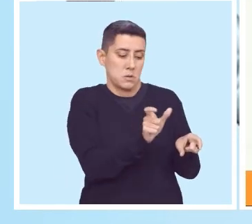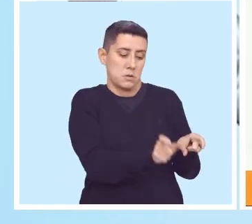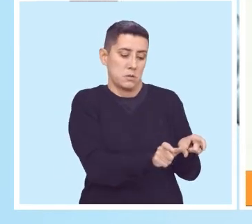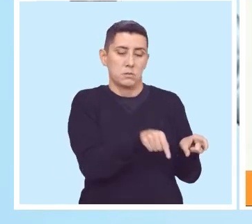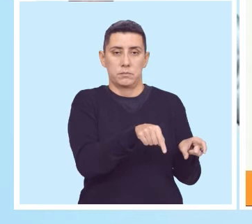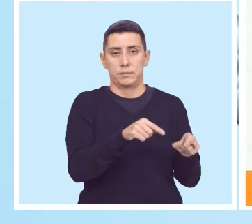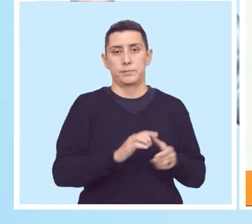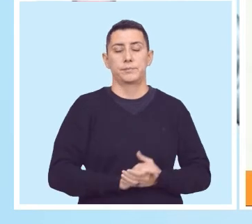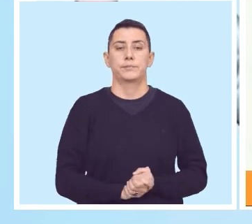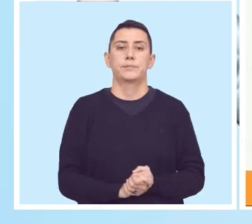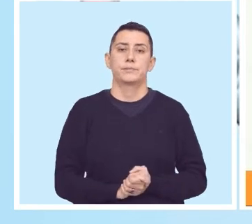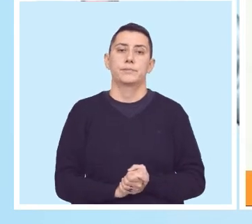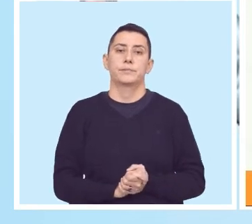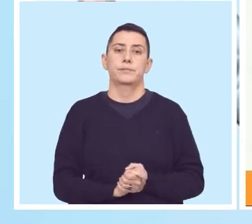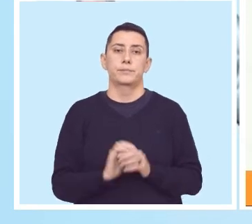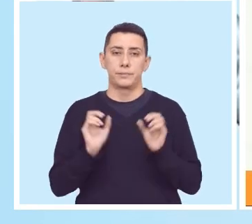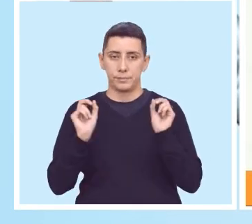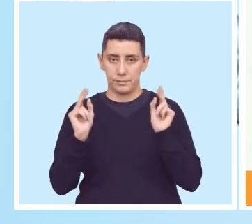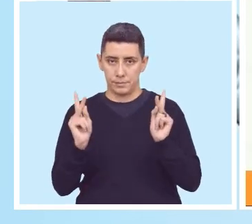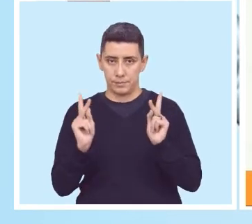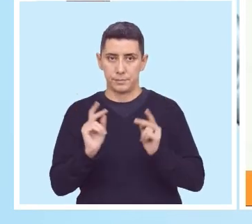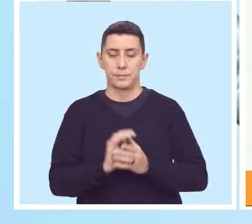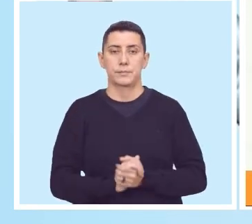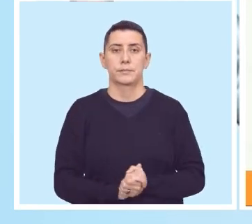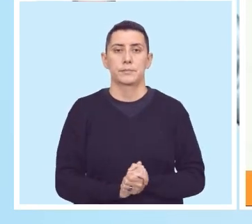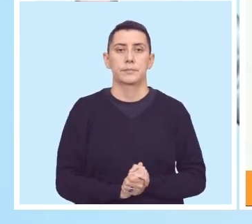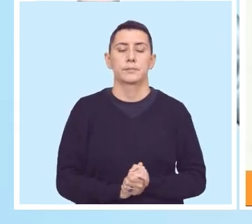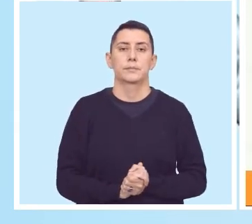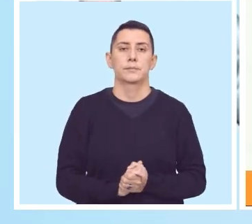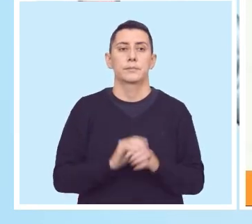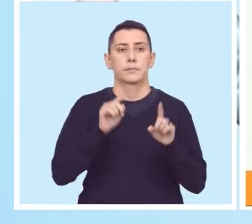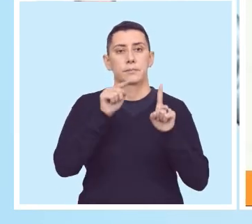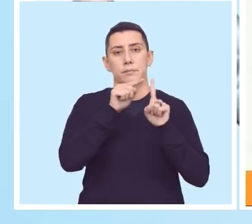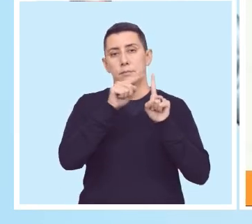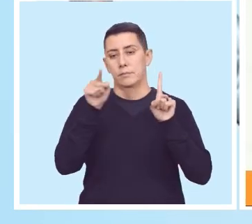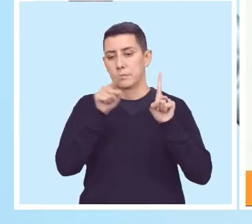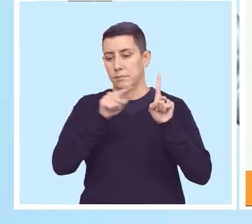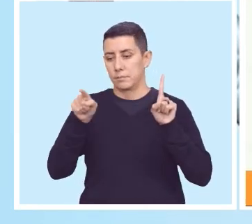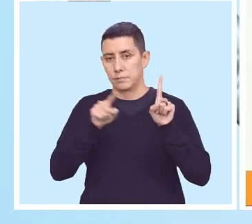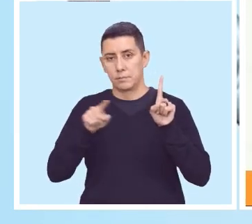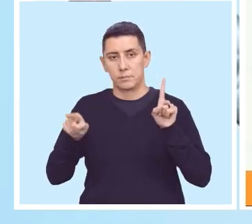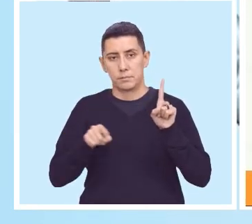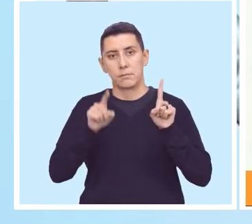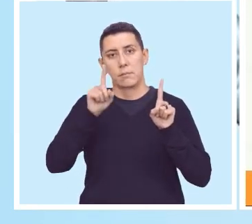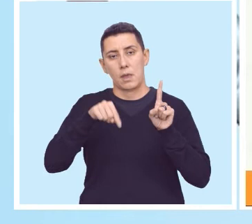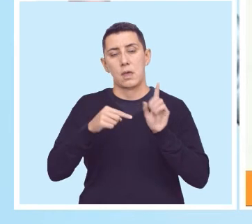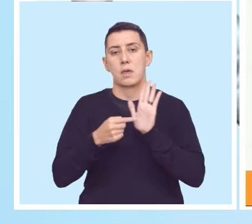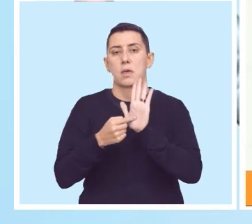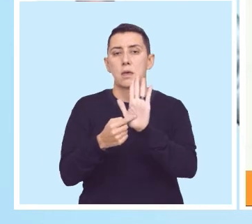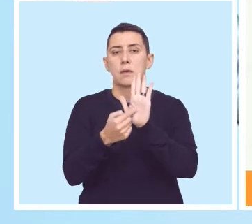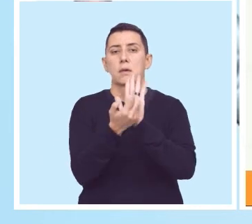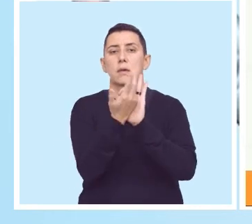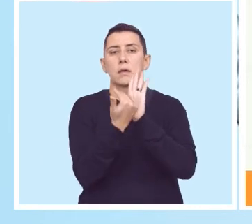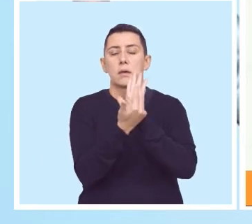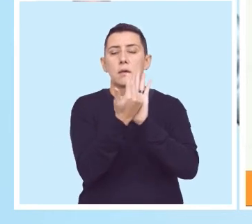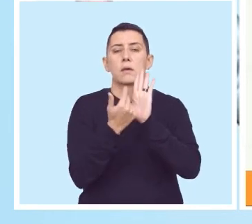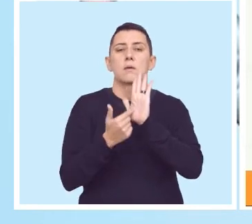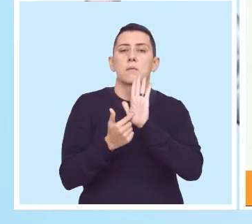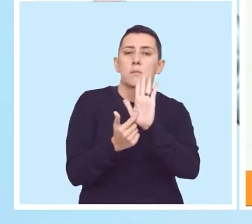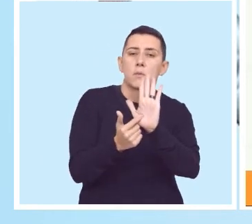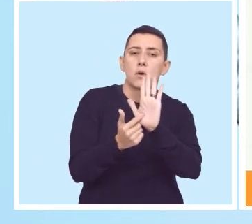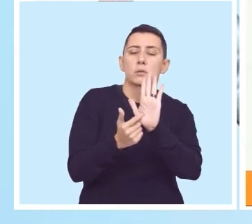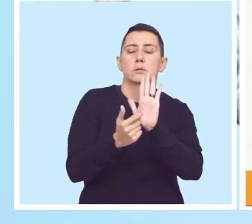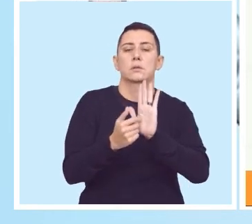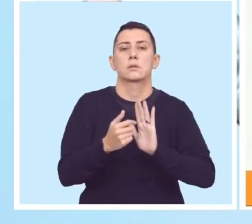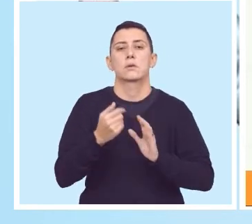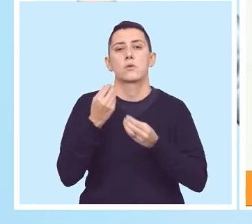dizendo. Ok? Então essa, repito, figura ela ilustra